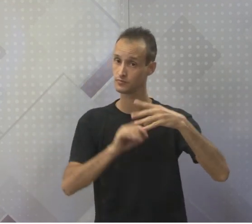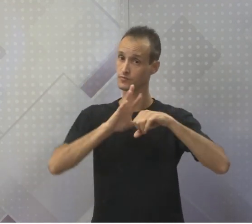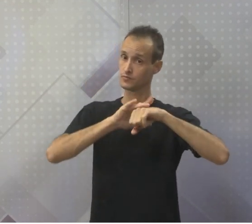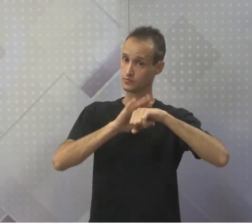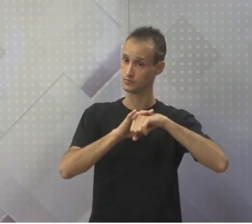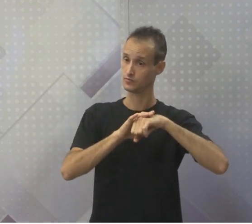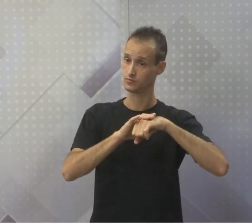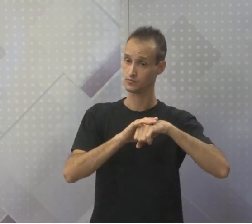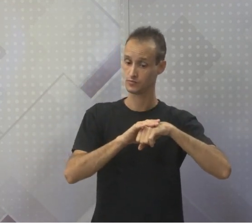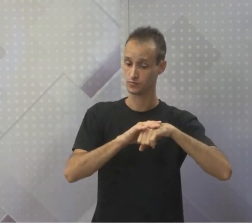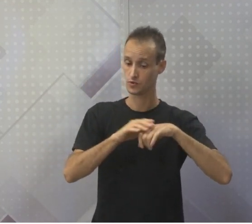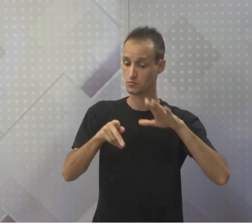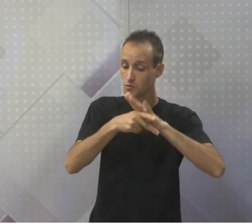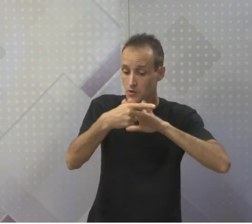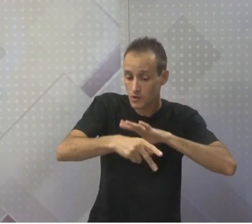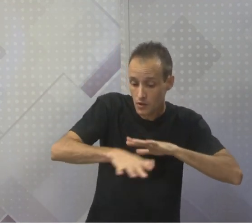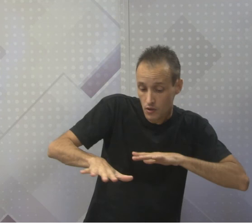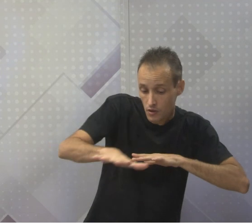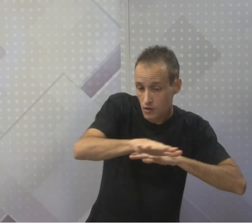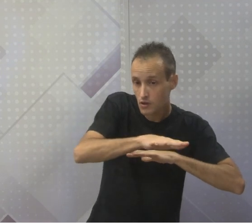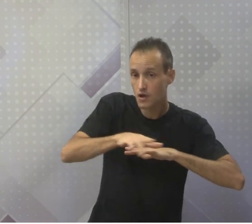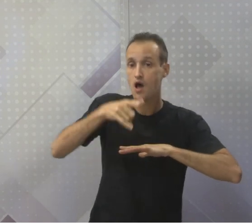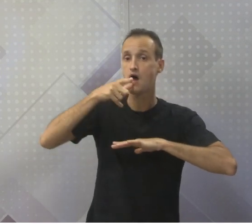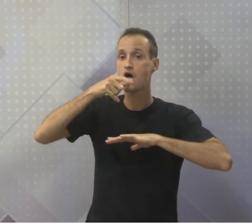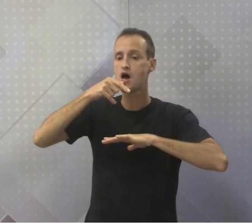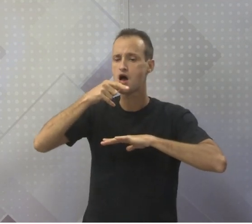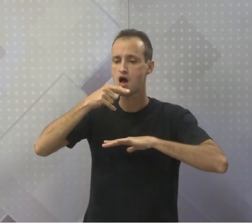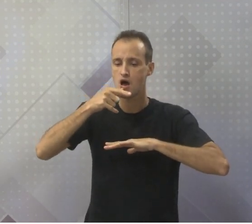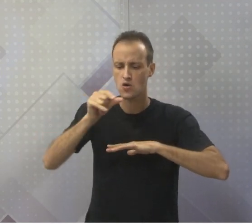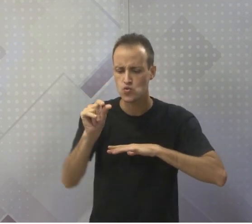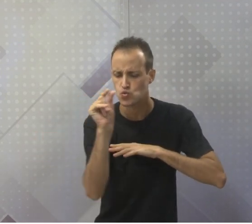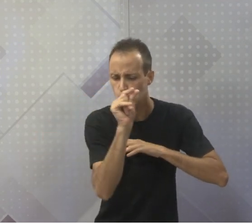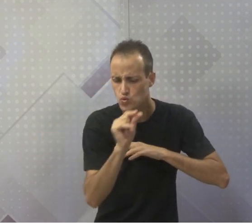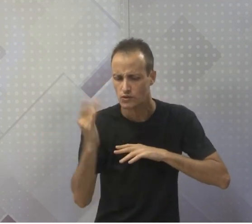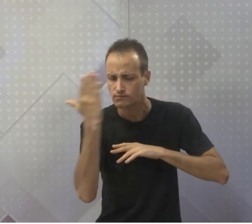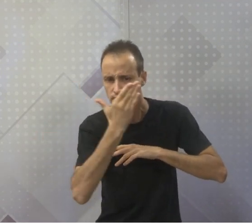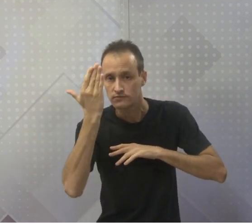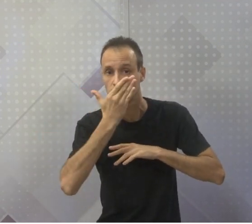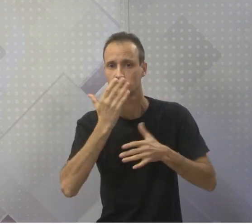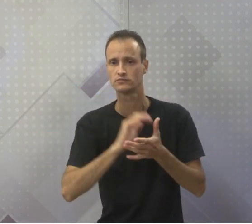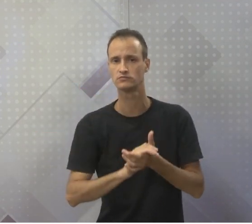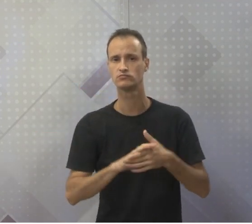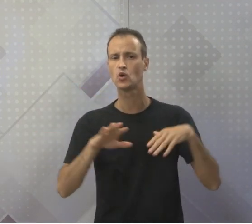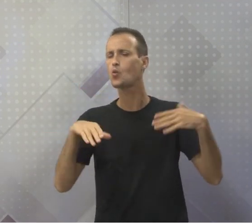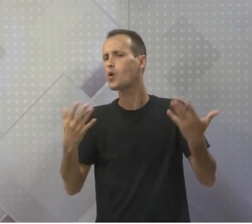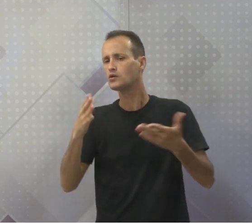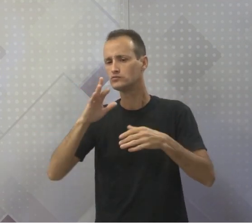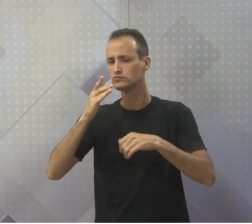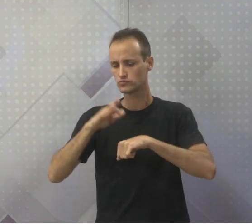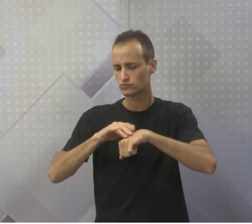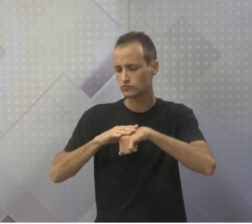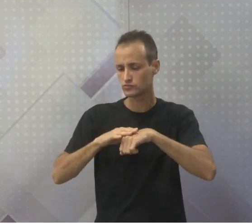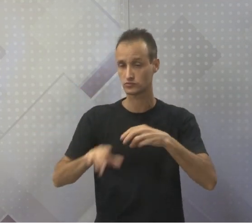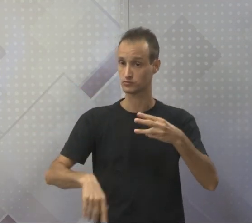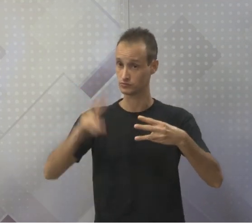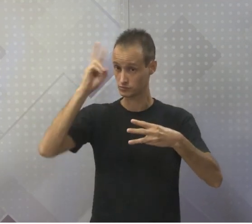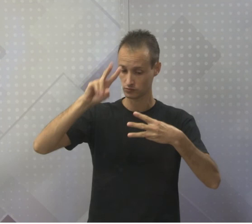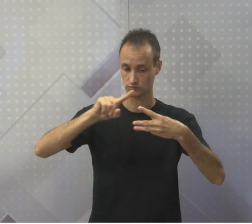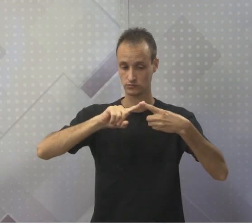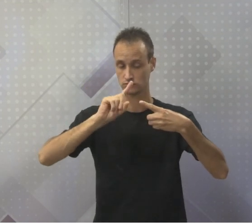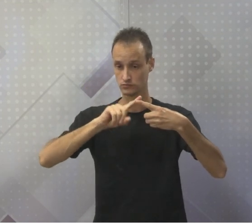transmitidas pela água, né? Logicamente, água contaminada. Professor, e que doenças foram essas, né? Só para